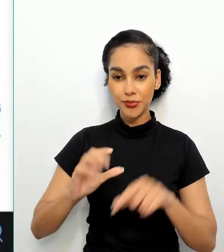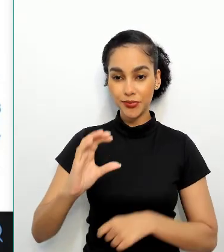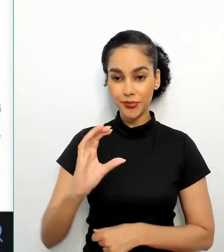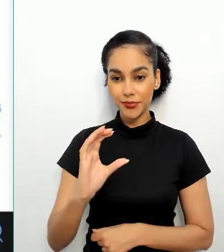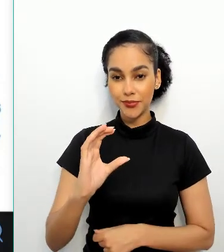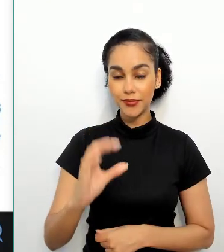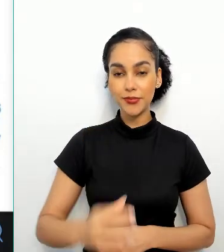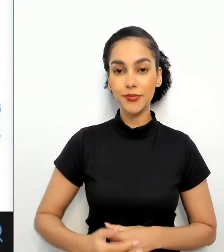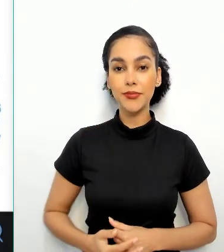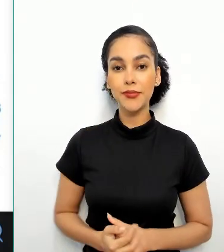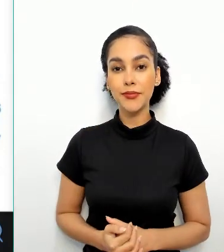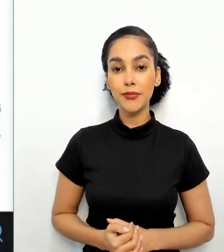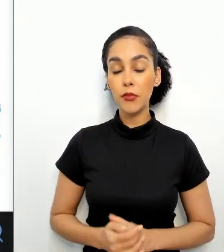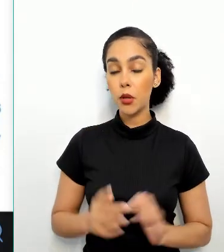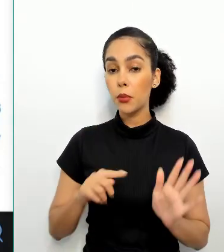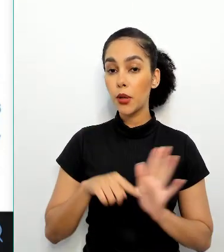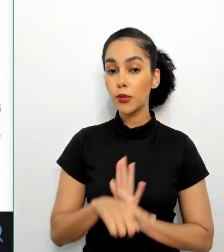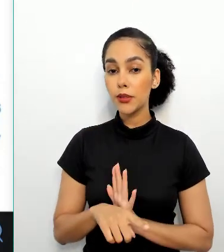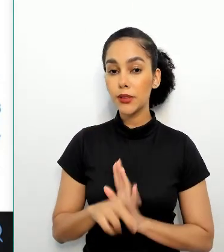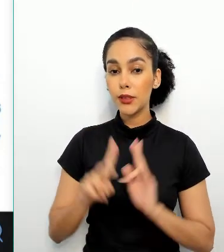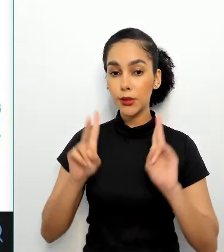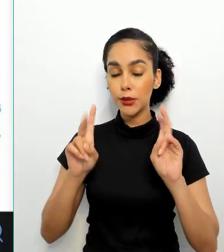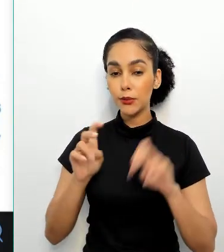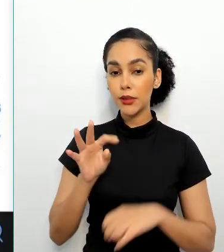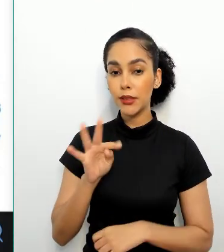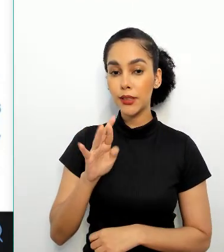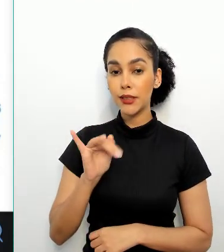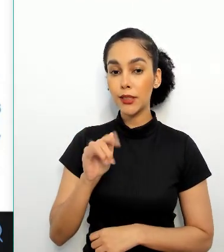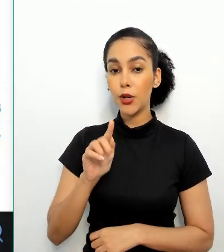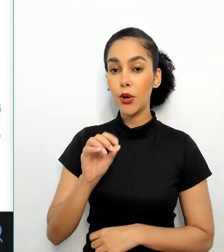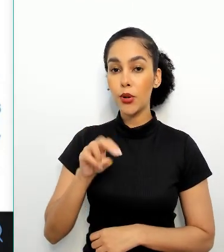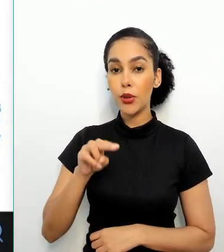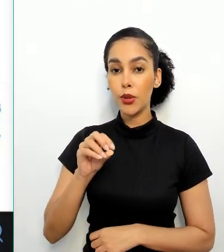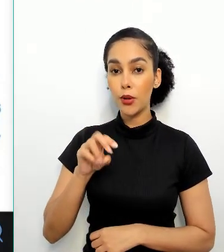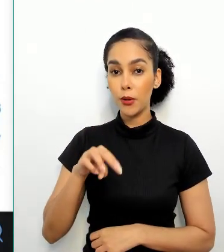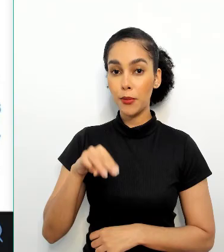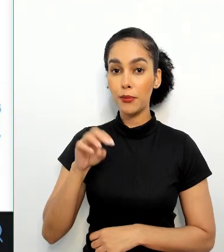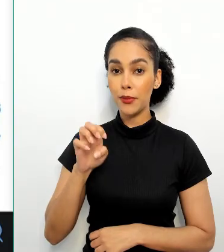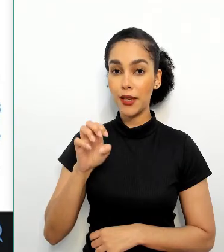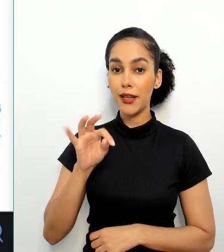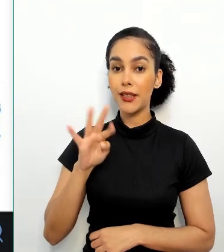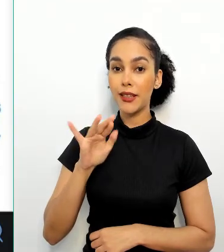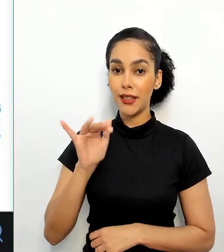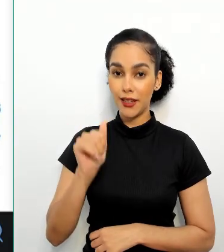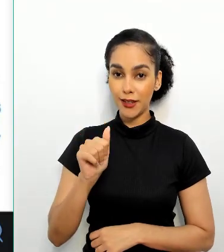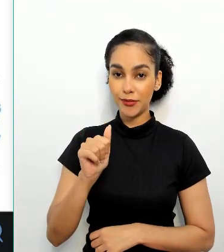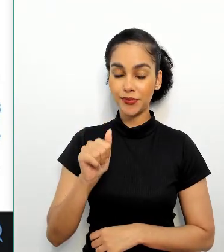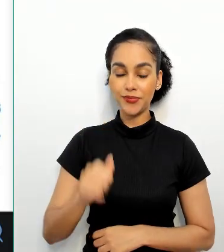resposta correta é a letra C dessa questão, tá bom? Uma questão aí de trigonometria.